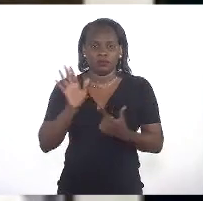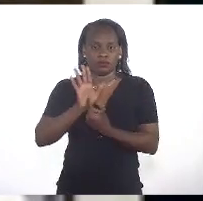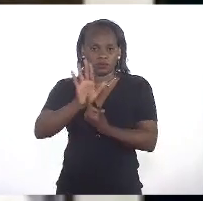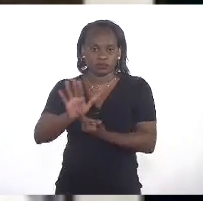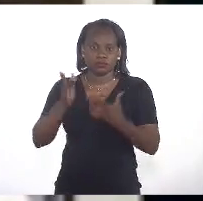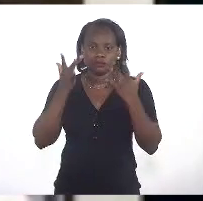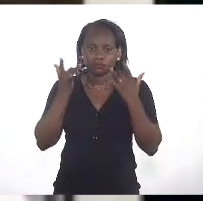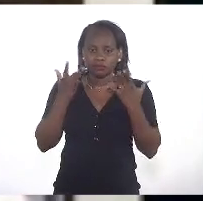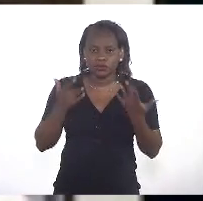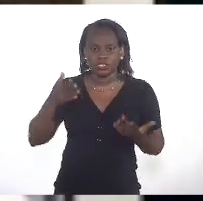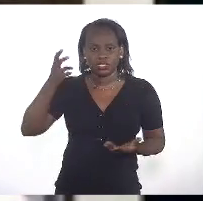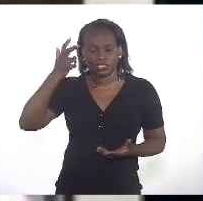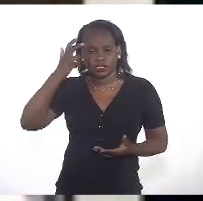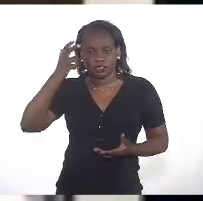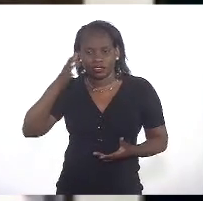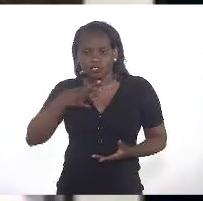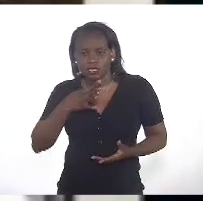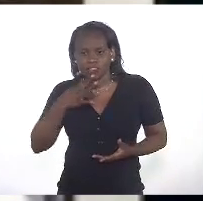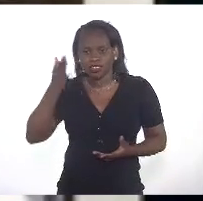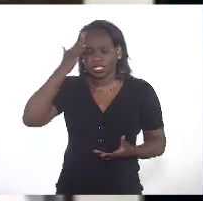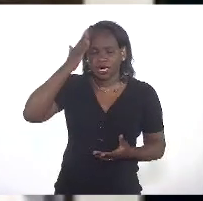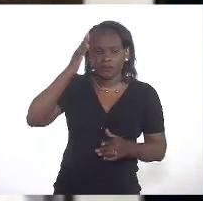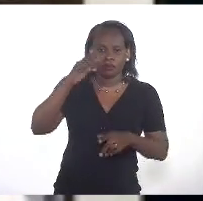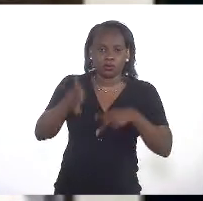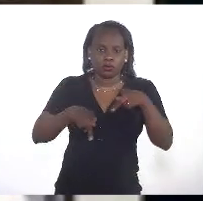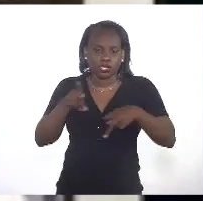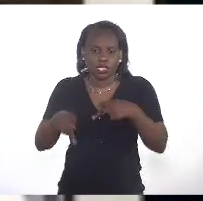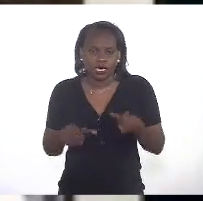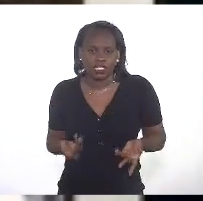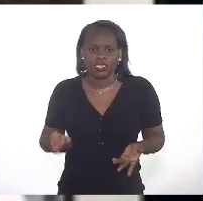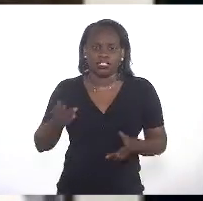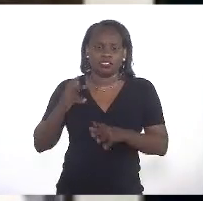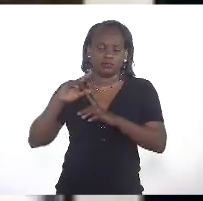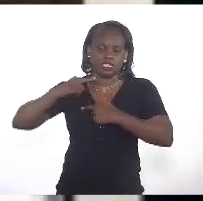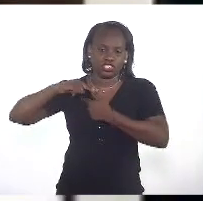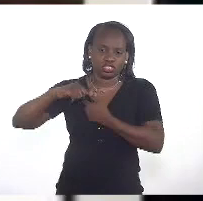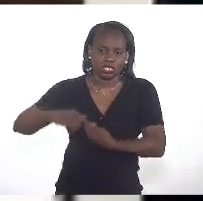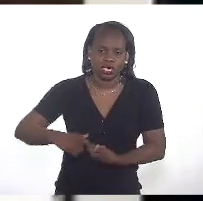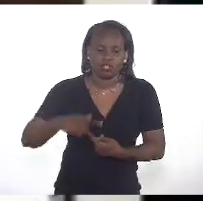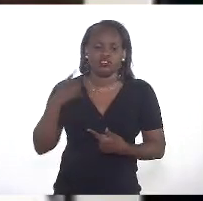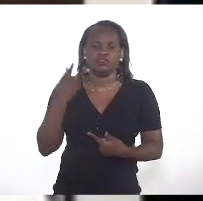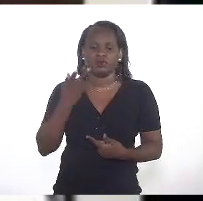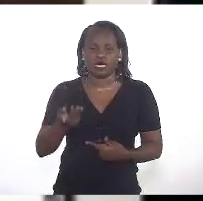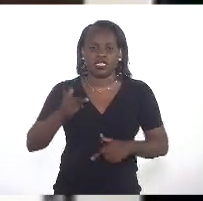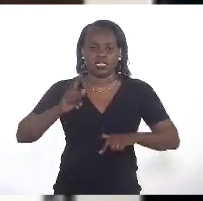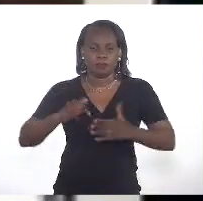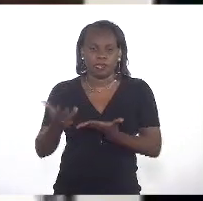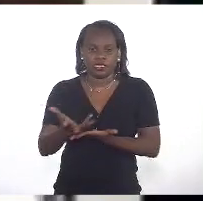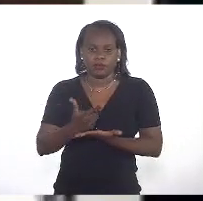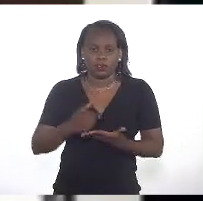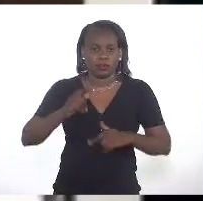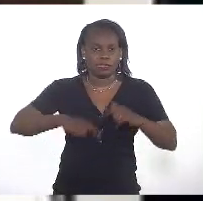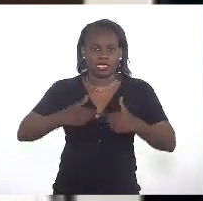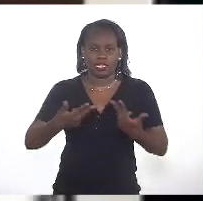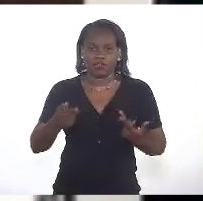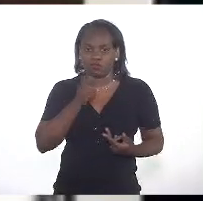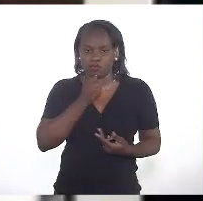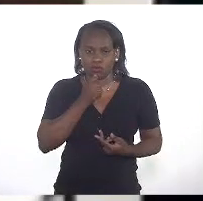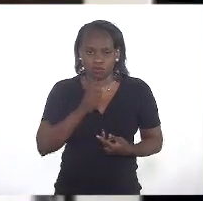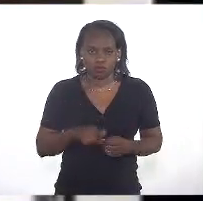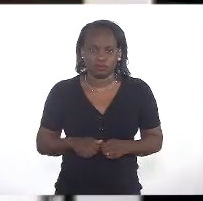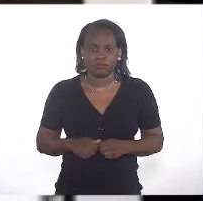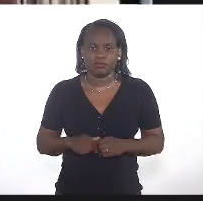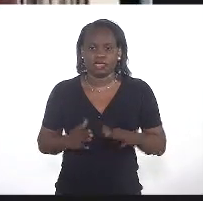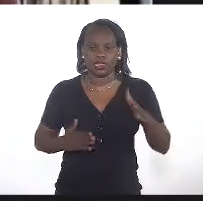expressões, saberes e fazeres populares ou tradicionais, que é o chamado patrimônio material. Tempo